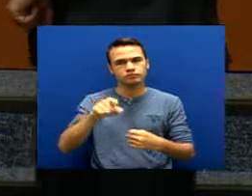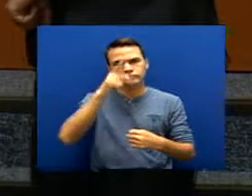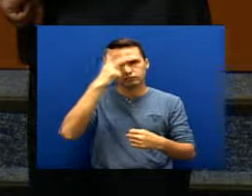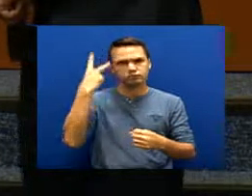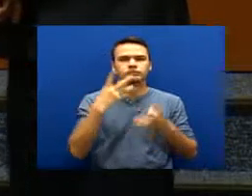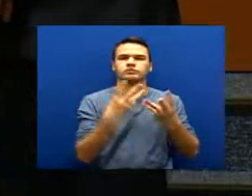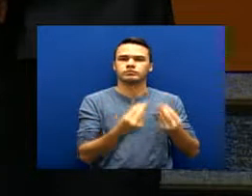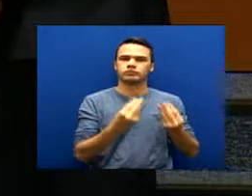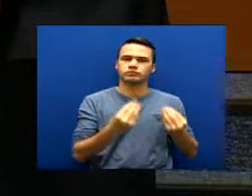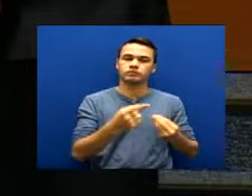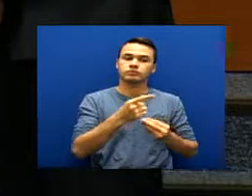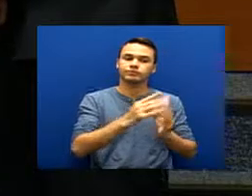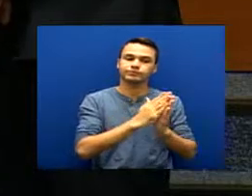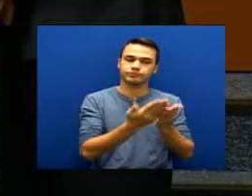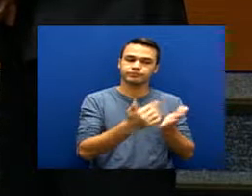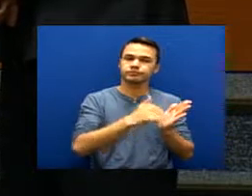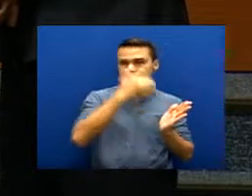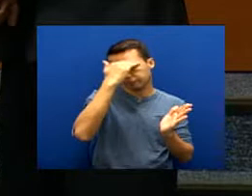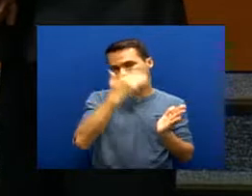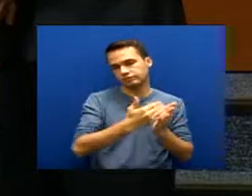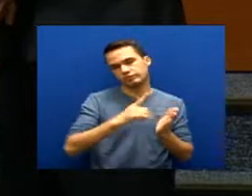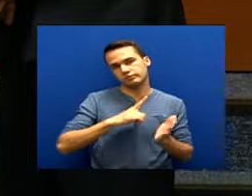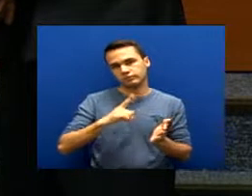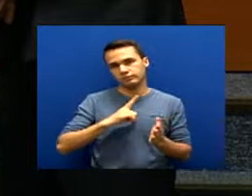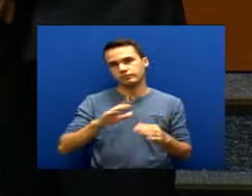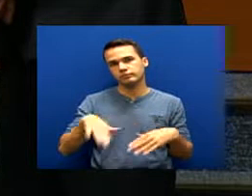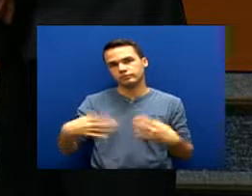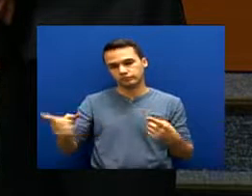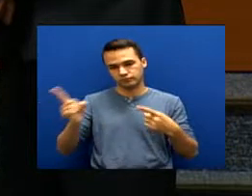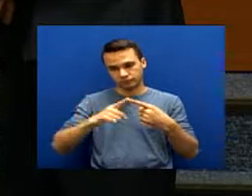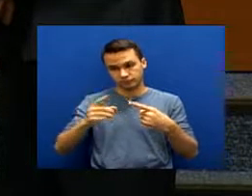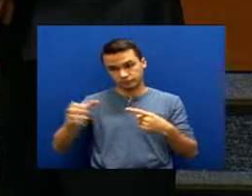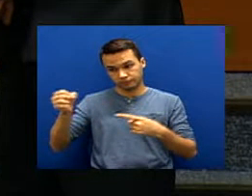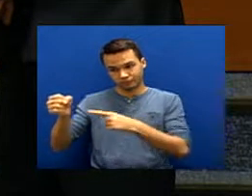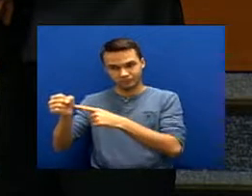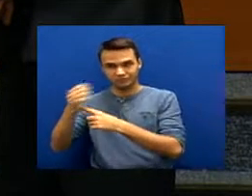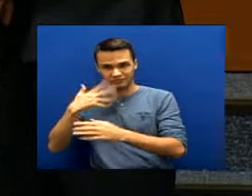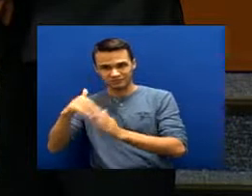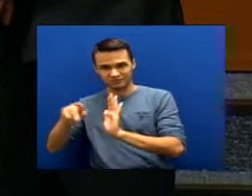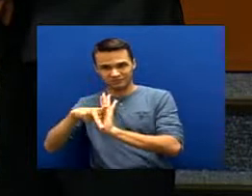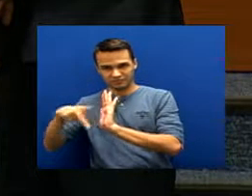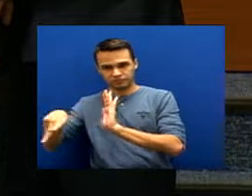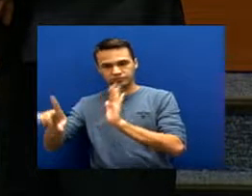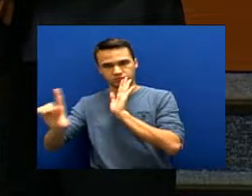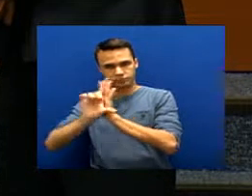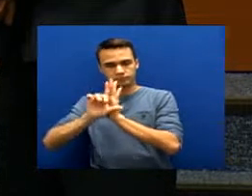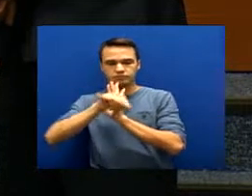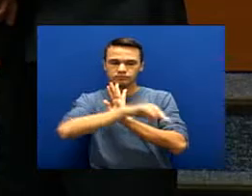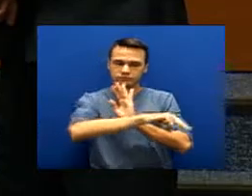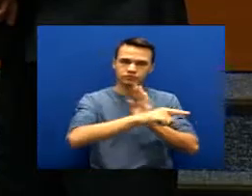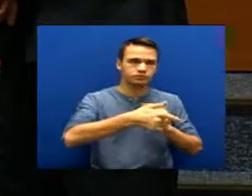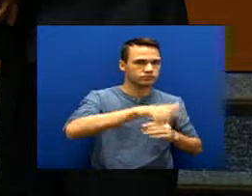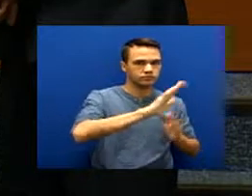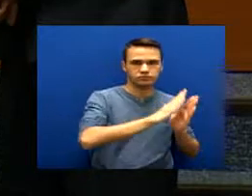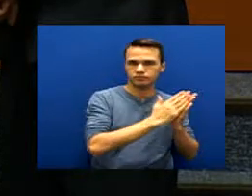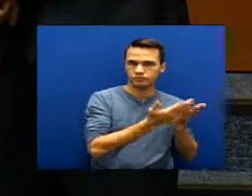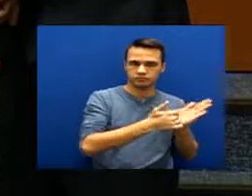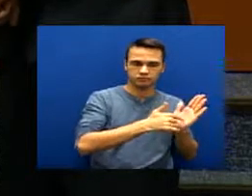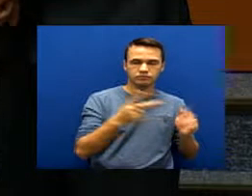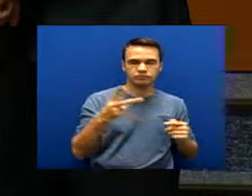Bom Pastor, com quase 1.500 atendidos de 5 anos a 17 anos, em mais de 10 bairros